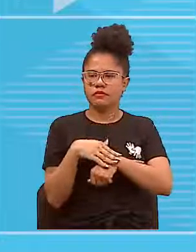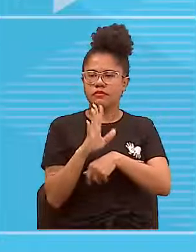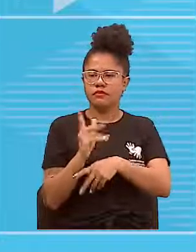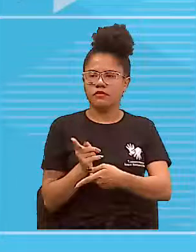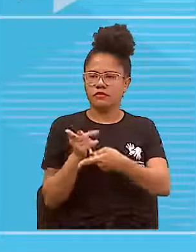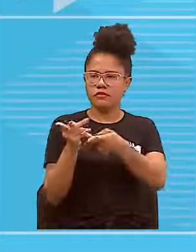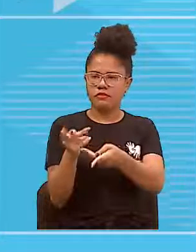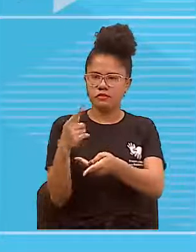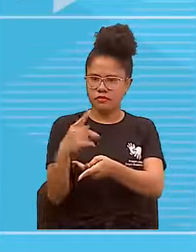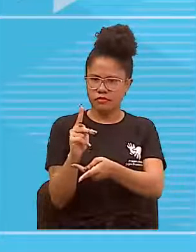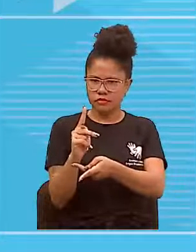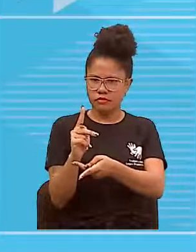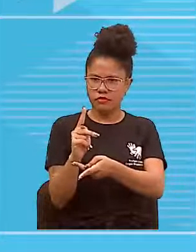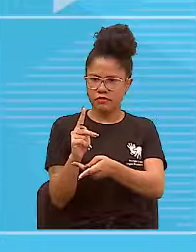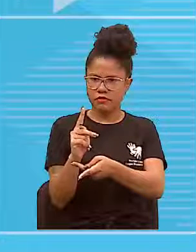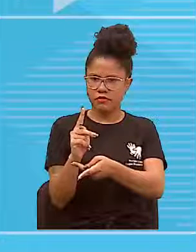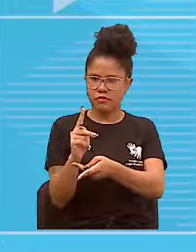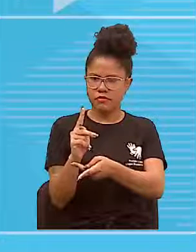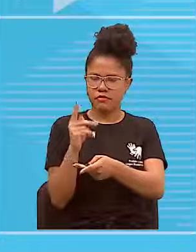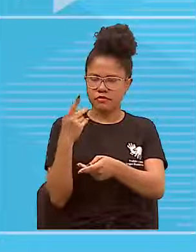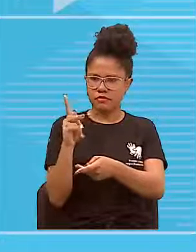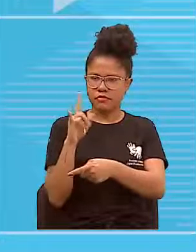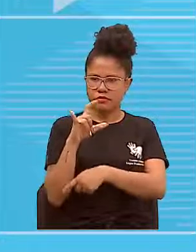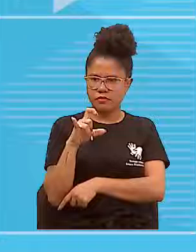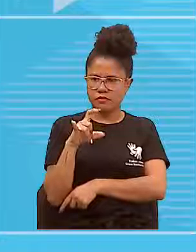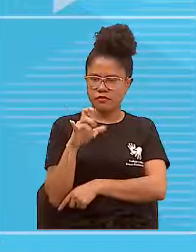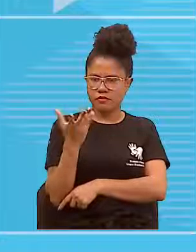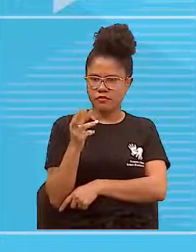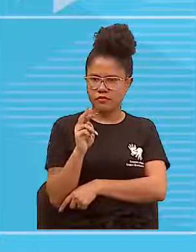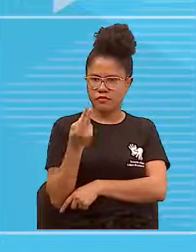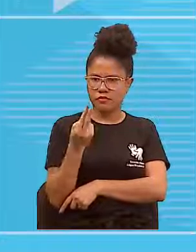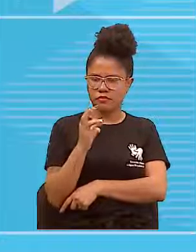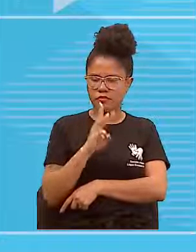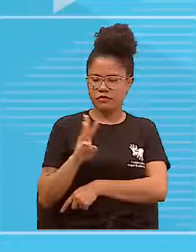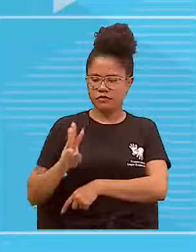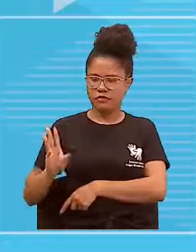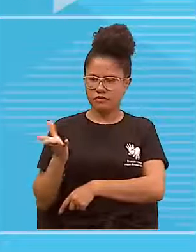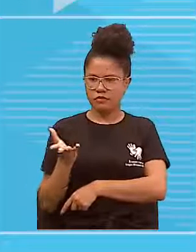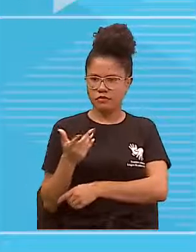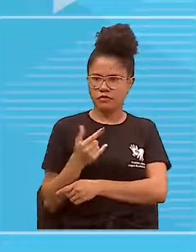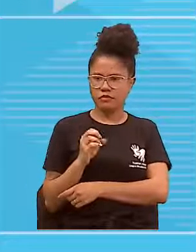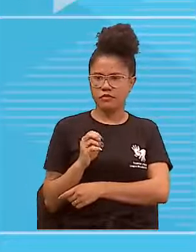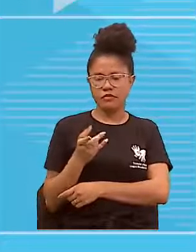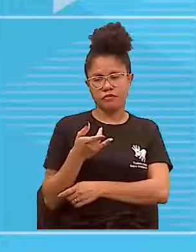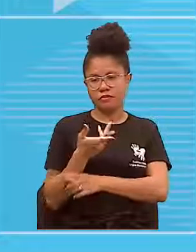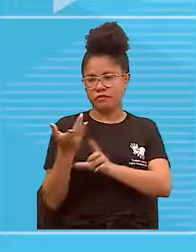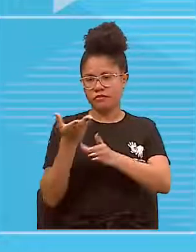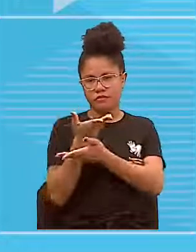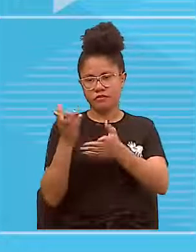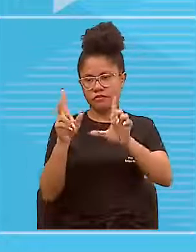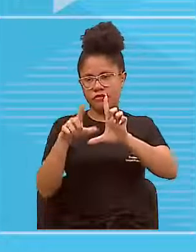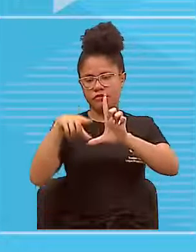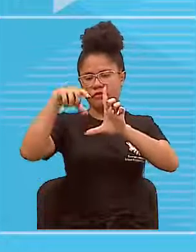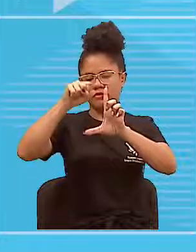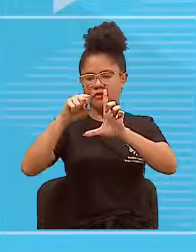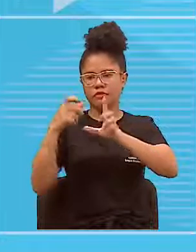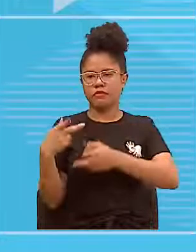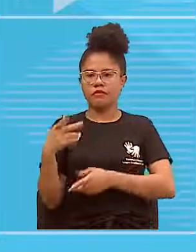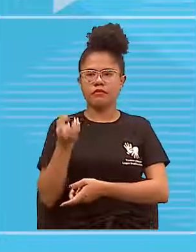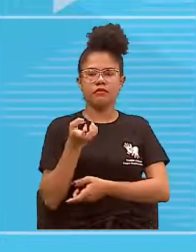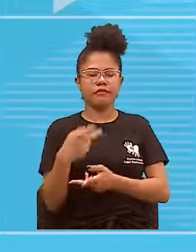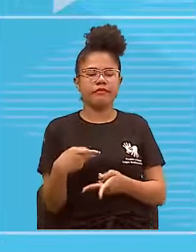ao seu perfil? Mais acessos ao seu site ou mais mensagem? Aí você, não, eu quero visita. Aí você coloca avançar.